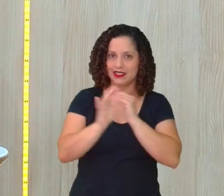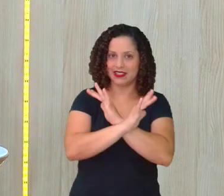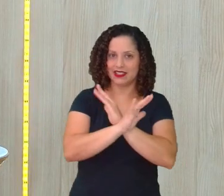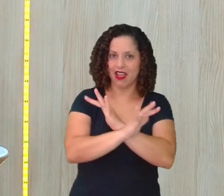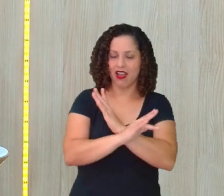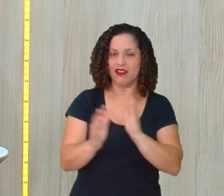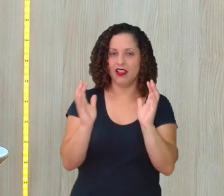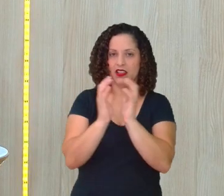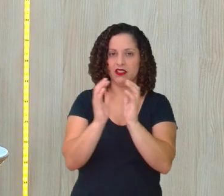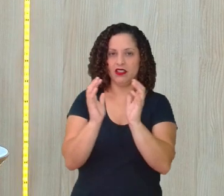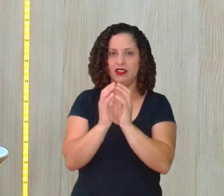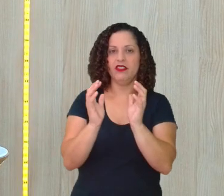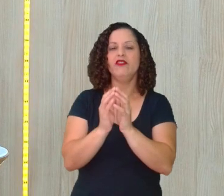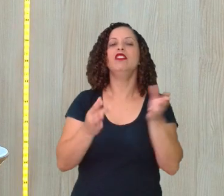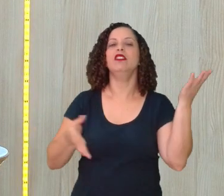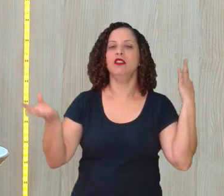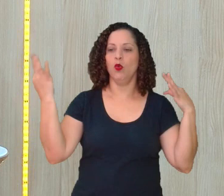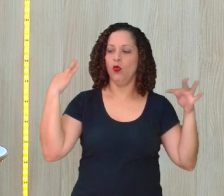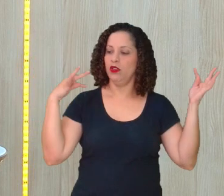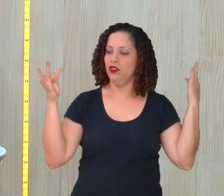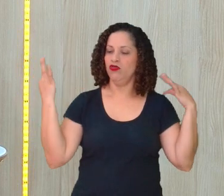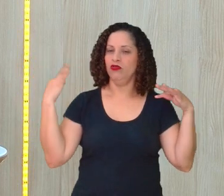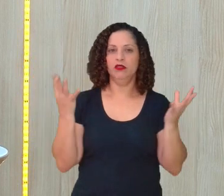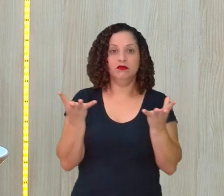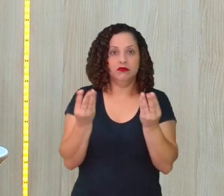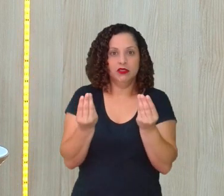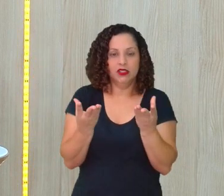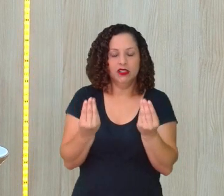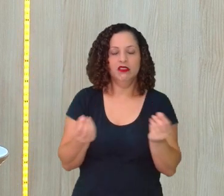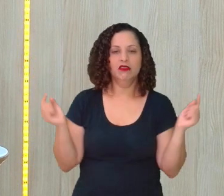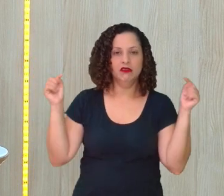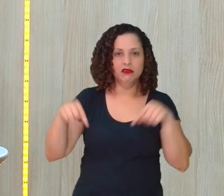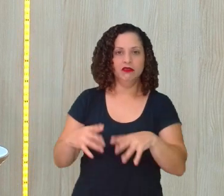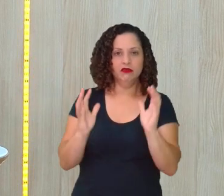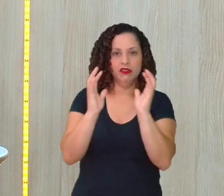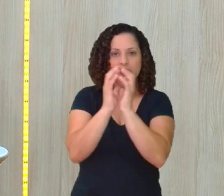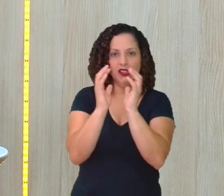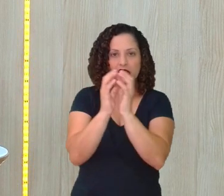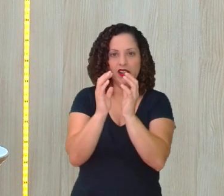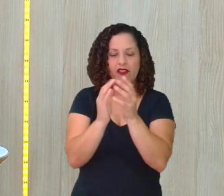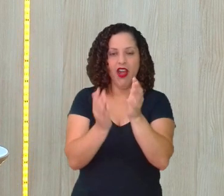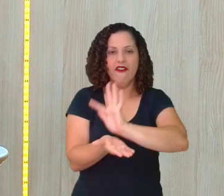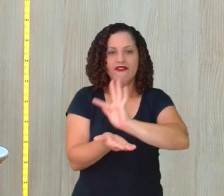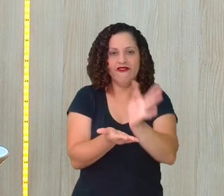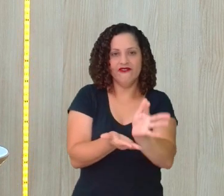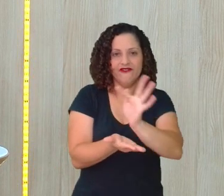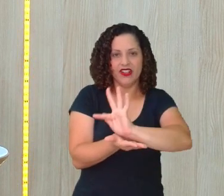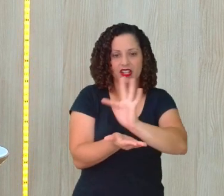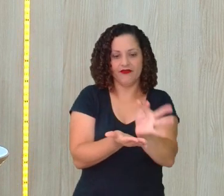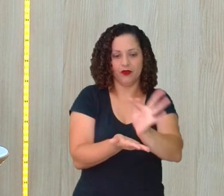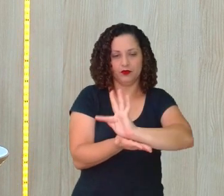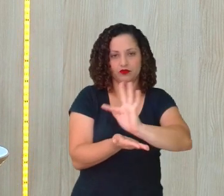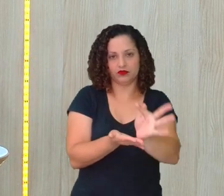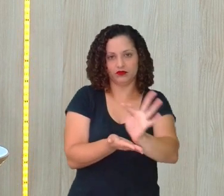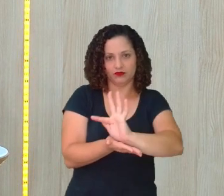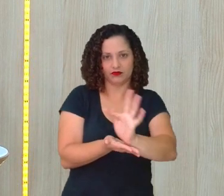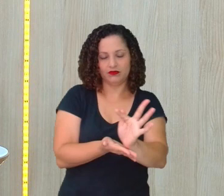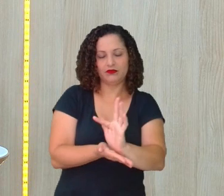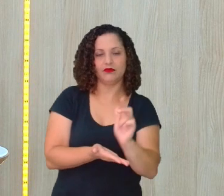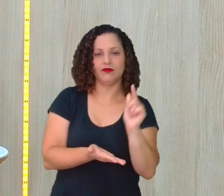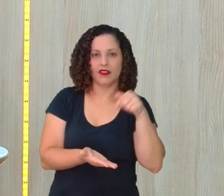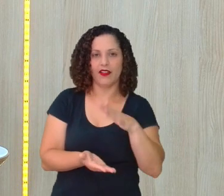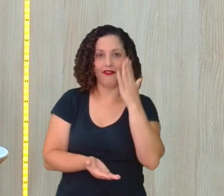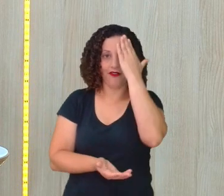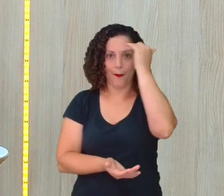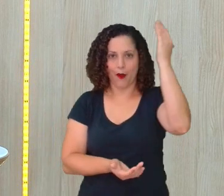uma grande atração turística. Até por ela ser conhecida com o frevo, né? Considerada a Veneza